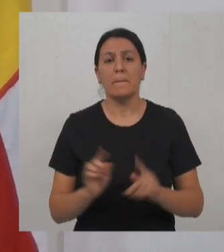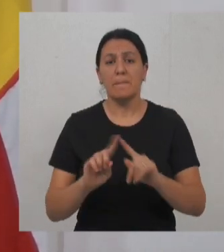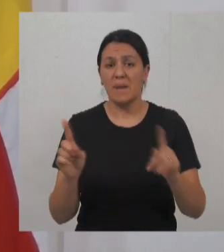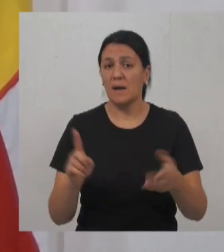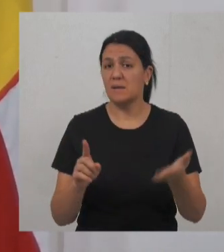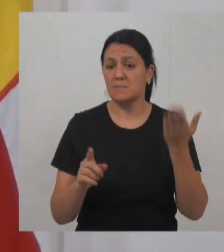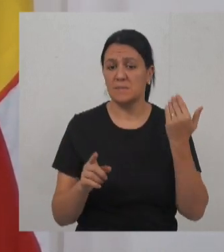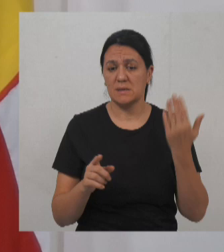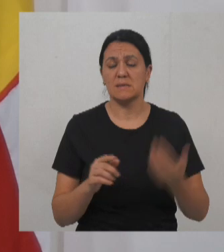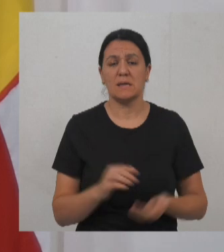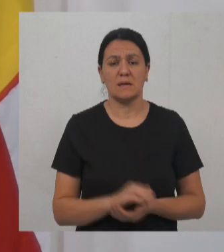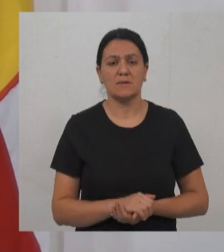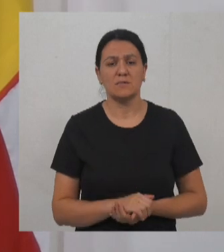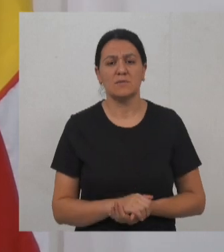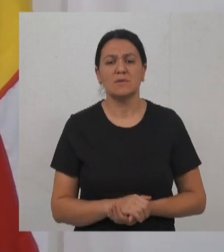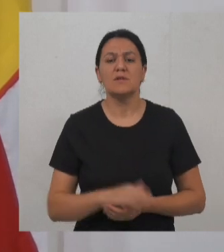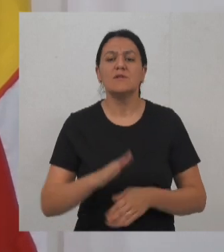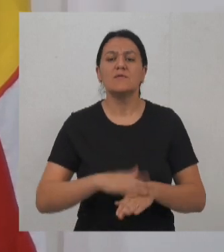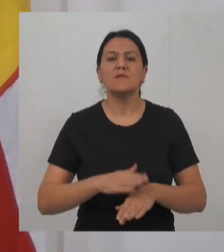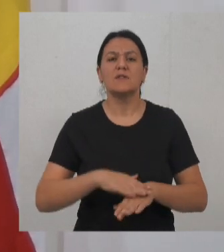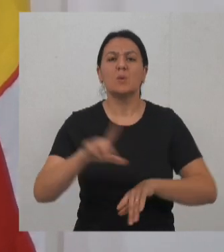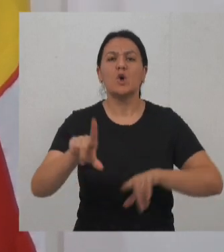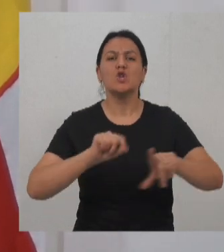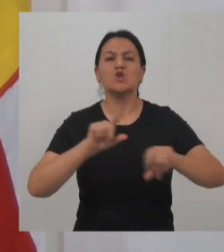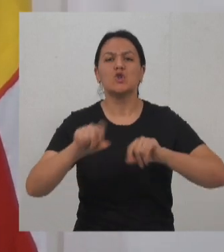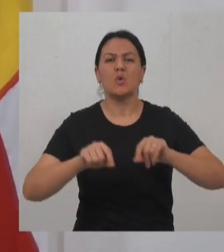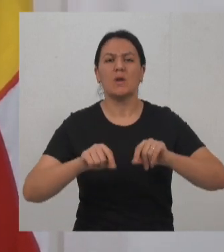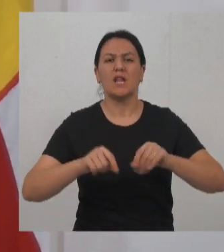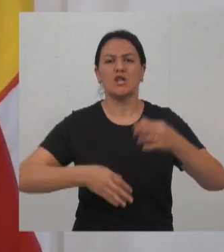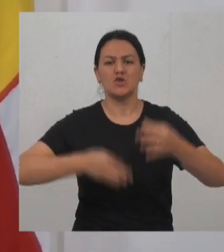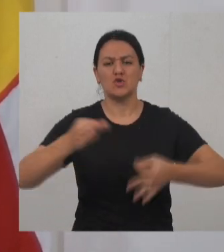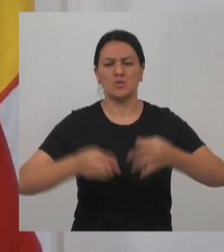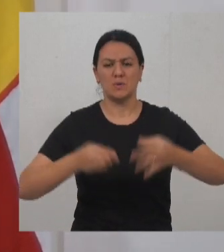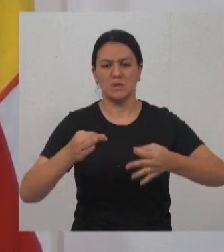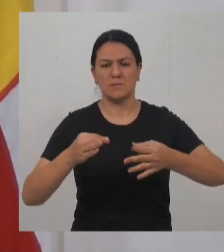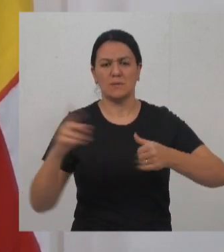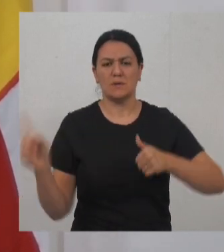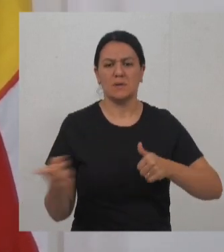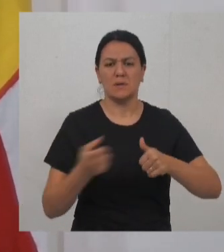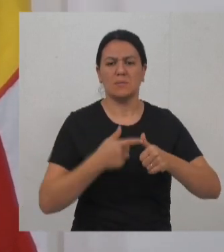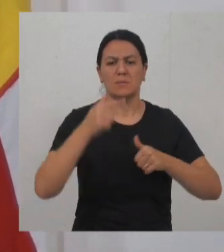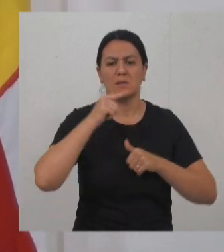nós tivemos o sorteio dos jurados, e, na primeira semana,